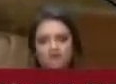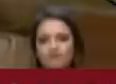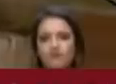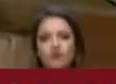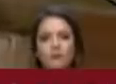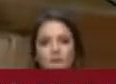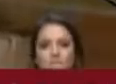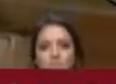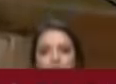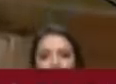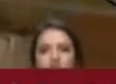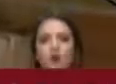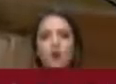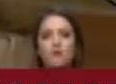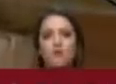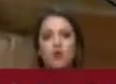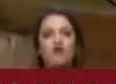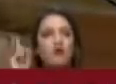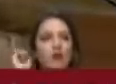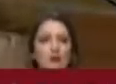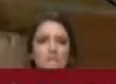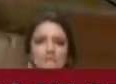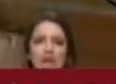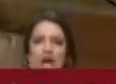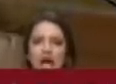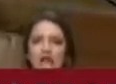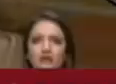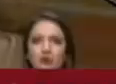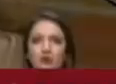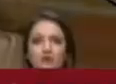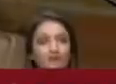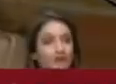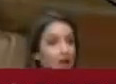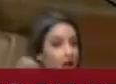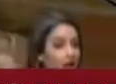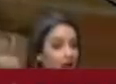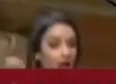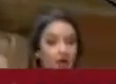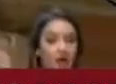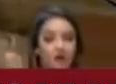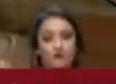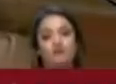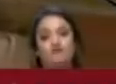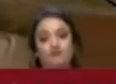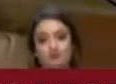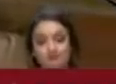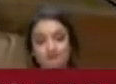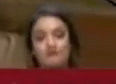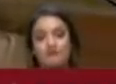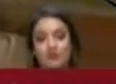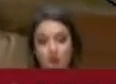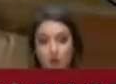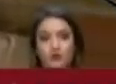Daniel fez, com uma pequena diferença. O Daniel tem imunidade parlamentar e nada aconteceu. O Lula não tem imunidade parlamentar,